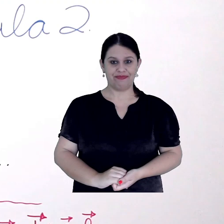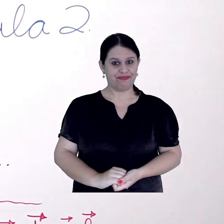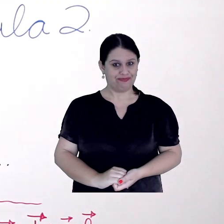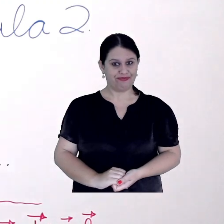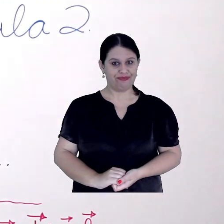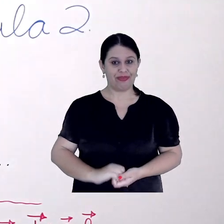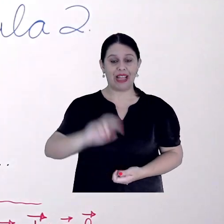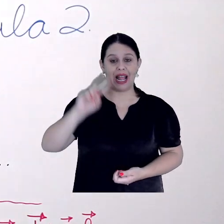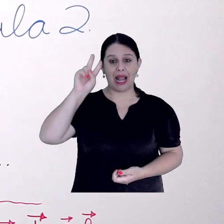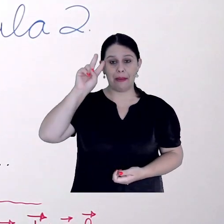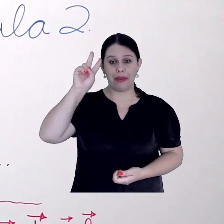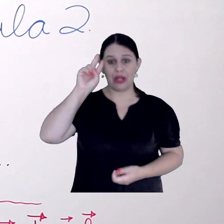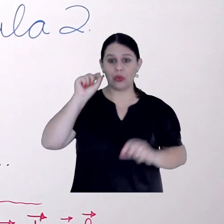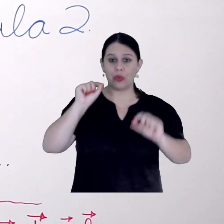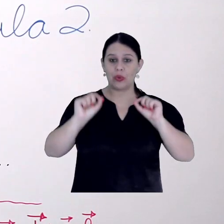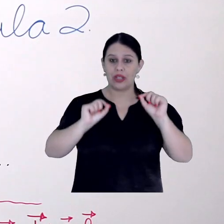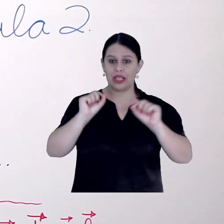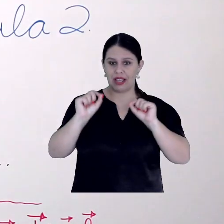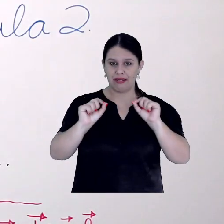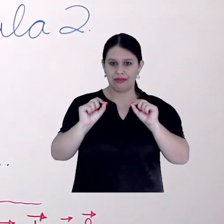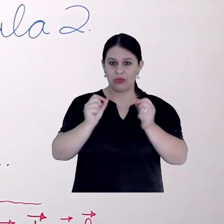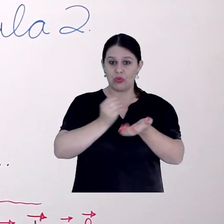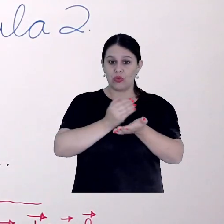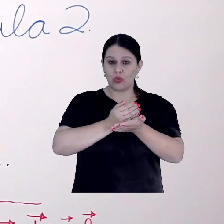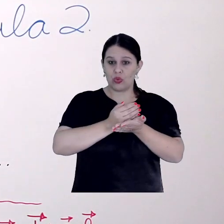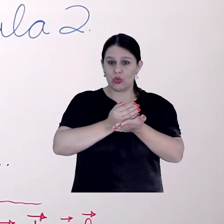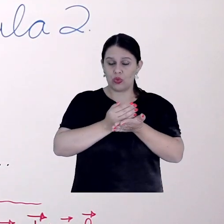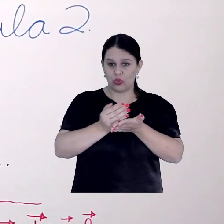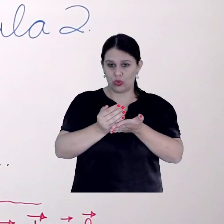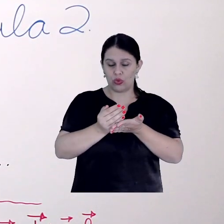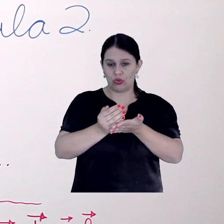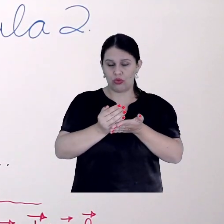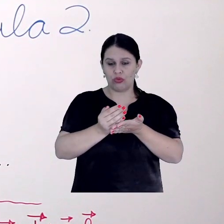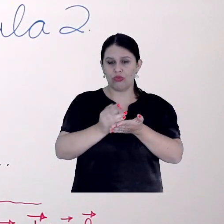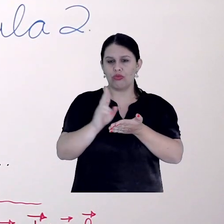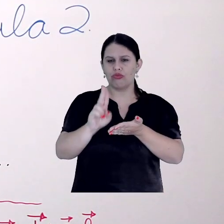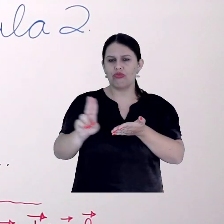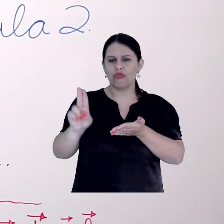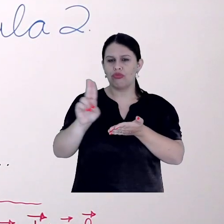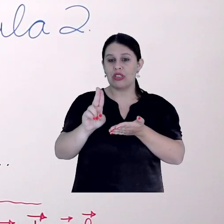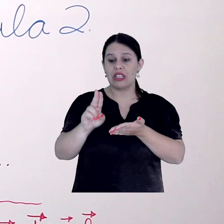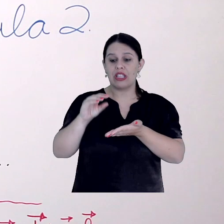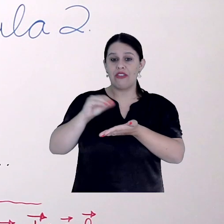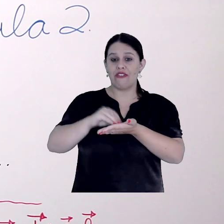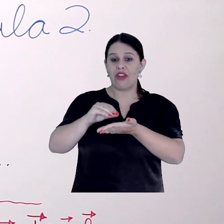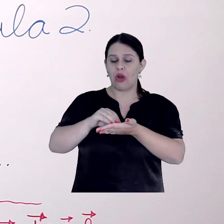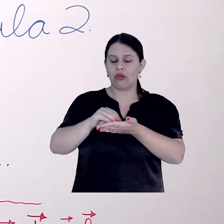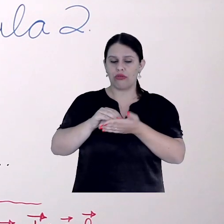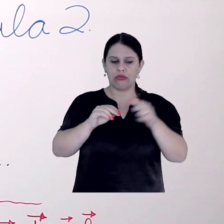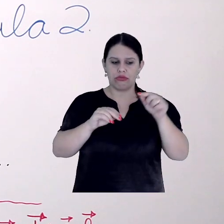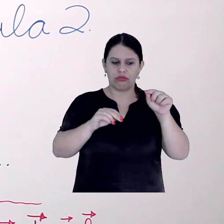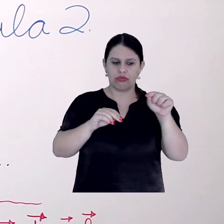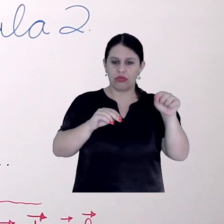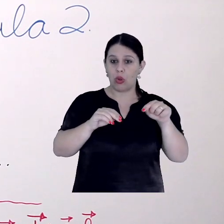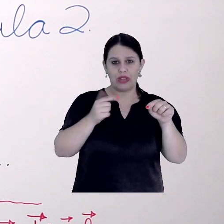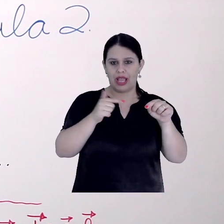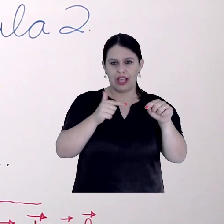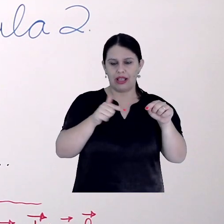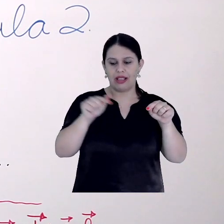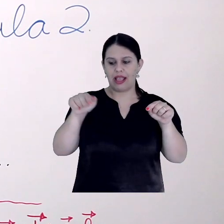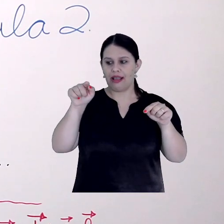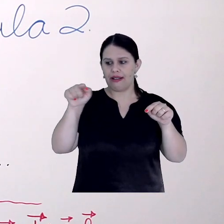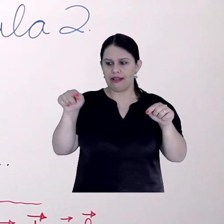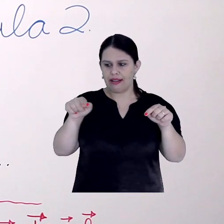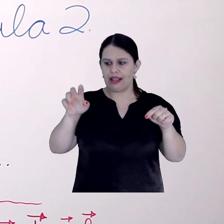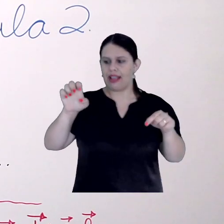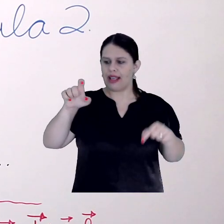Legal? Lembrando que, como a gente já falou, origem do vetor é a parte sem setinha, extremidade é